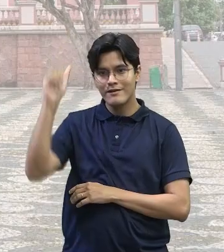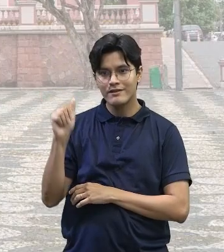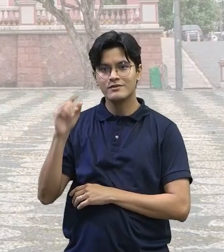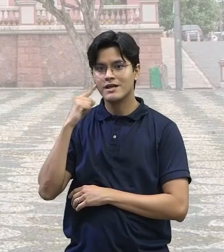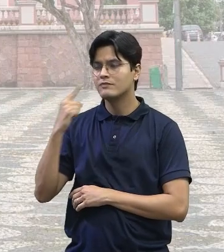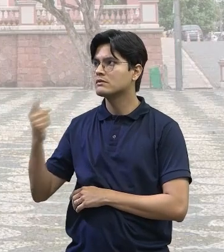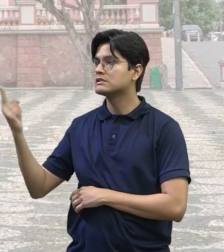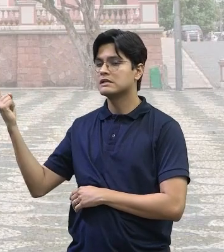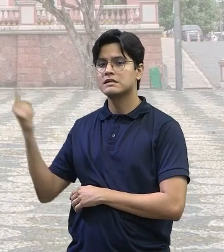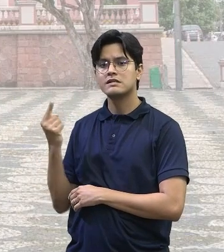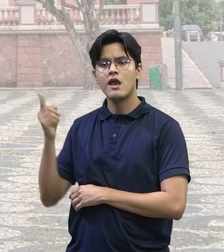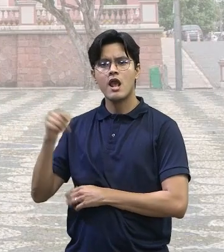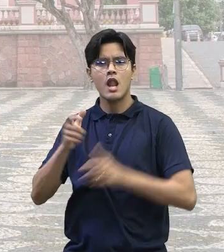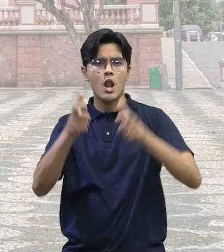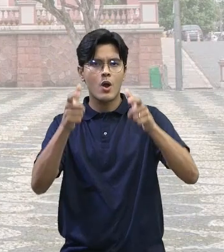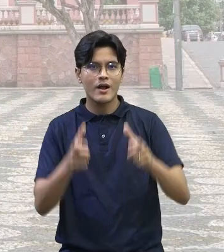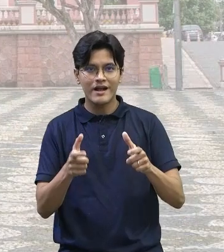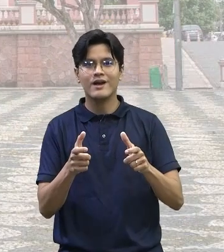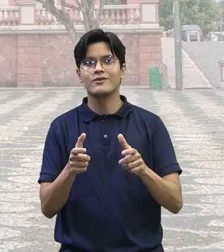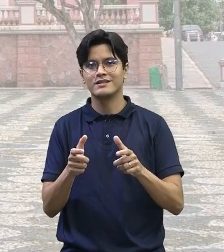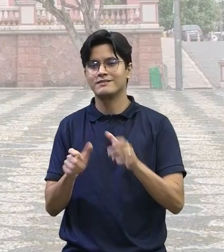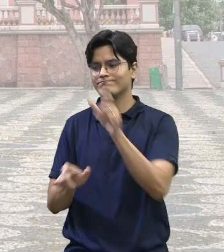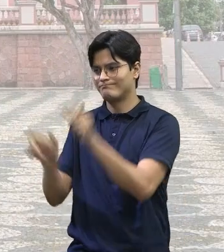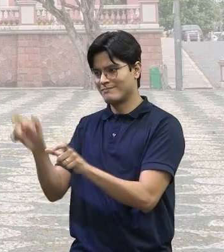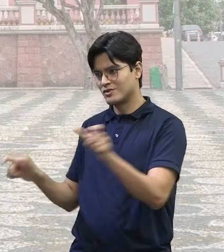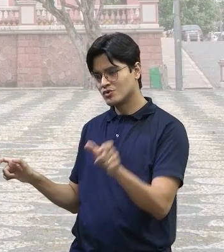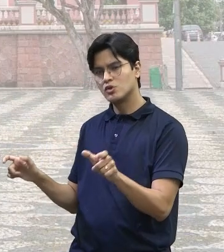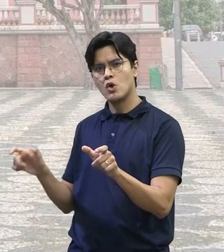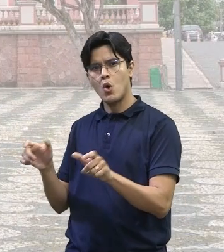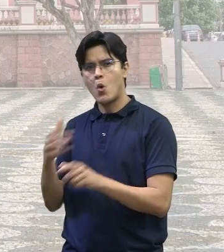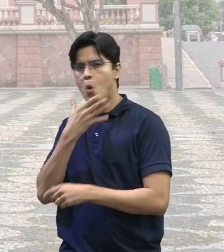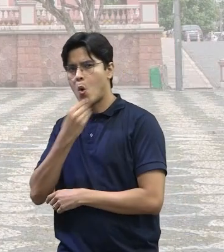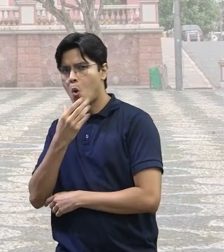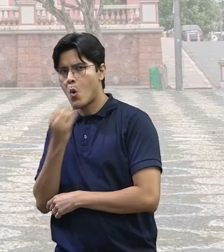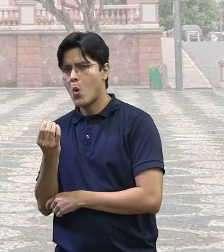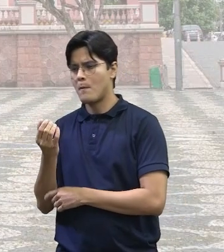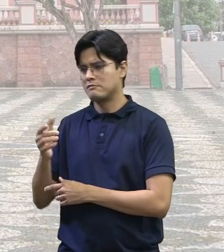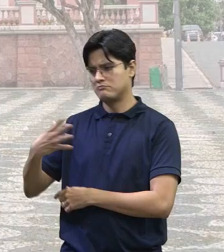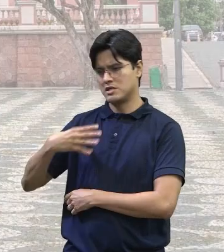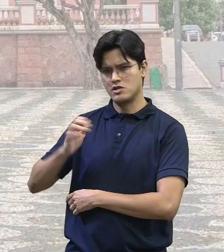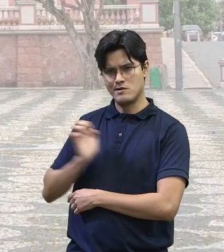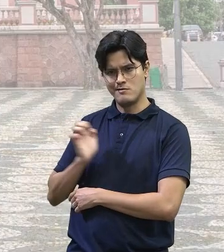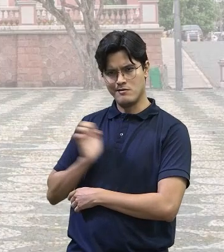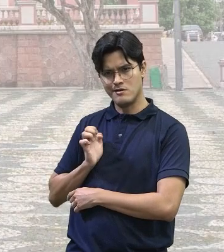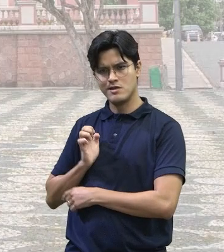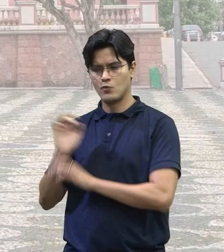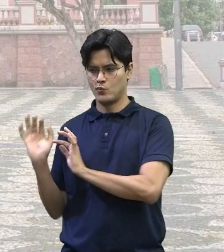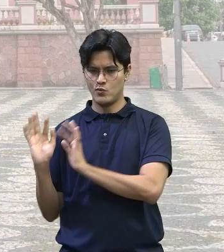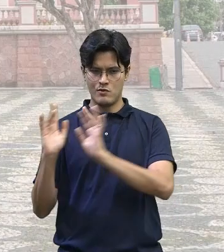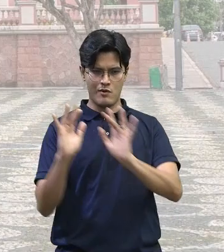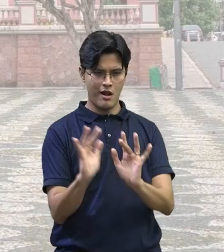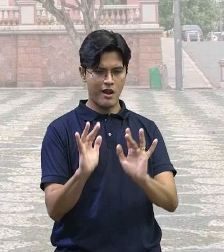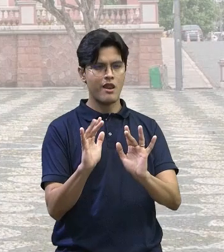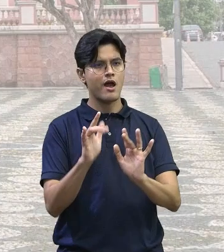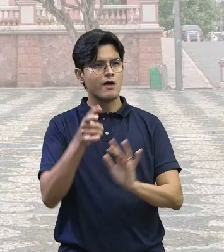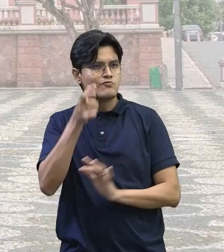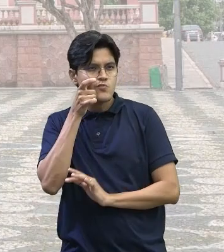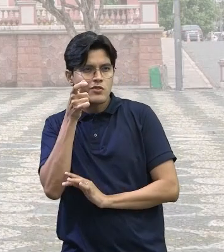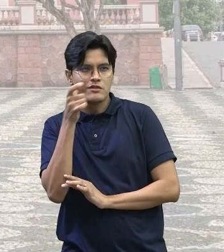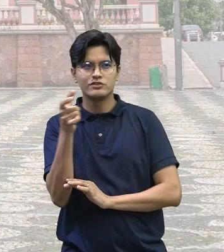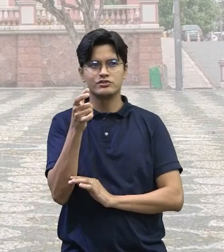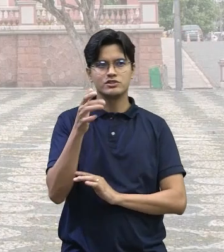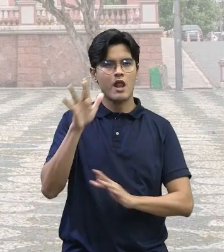São Sebastião, como vocês devem, ele está aqui, o calçamento dele serviu basicamente de inspiração no